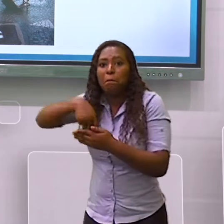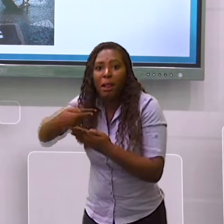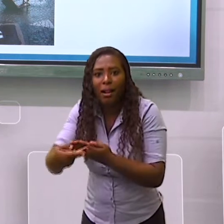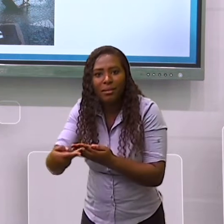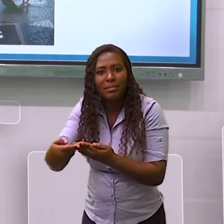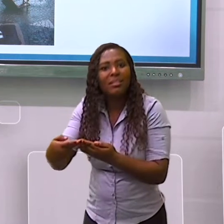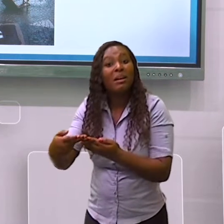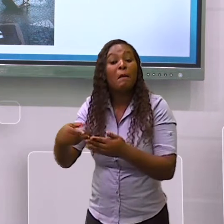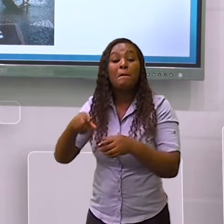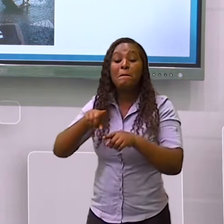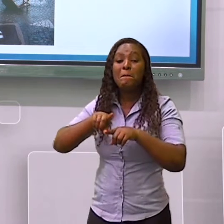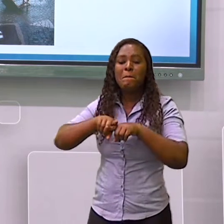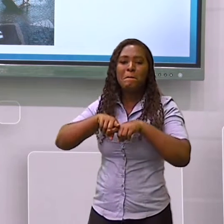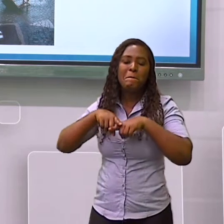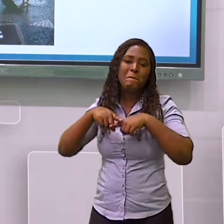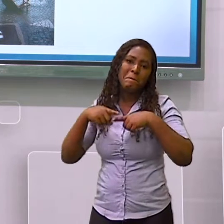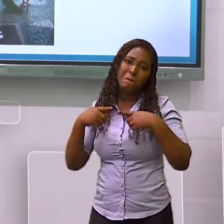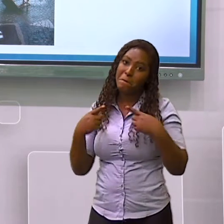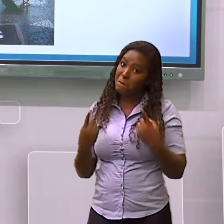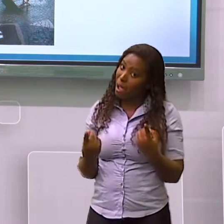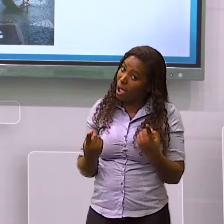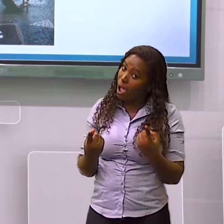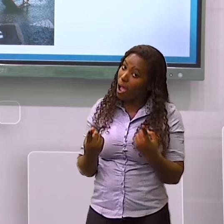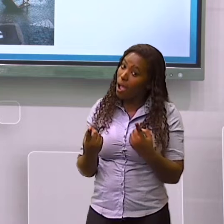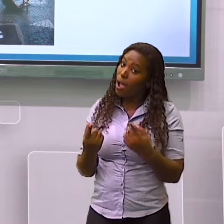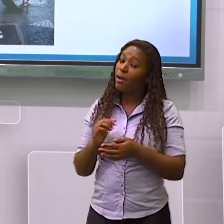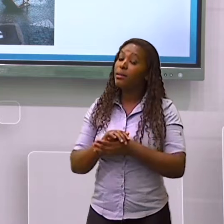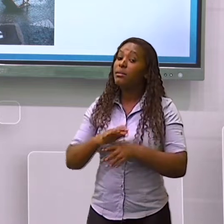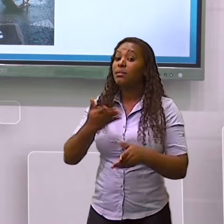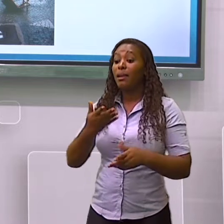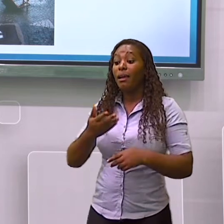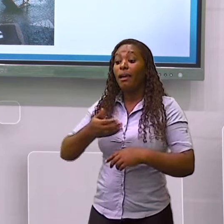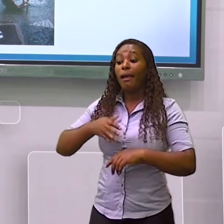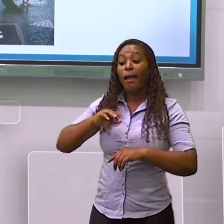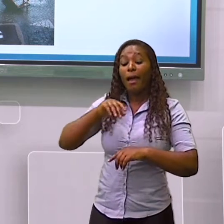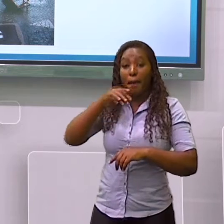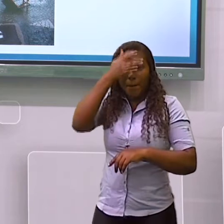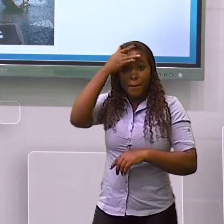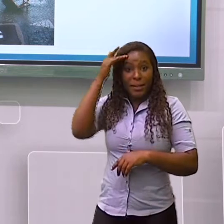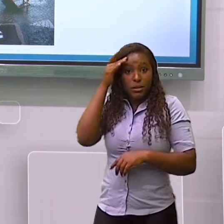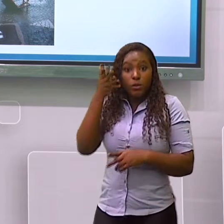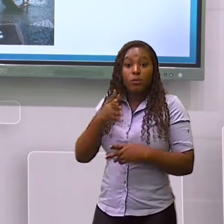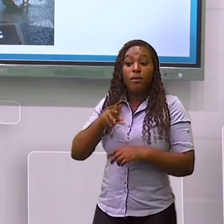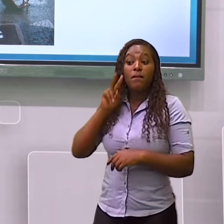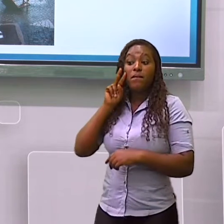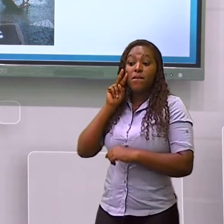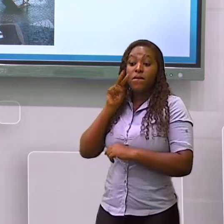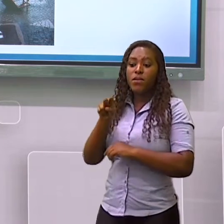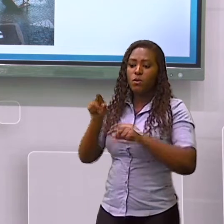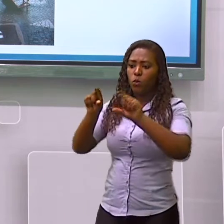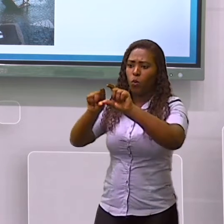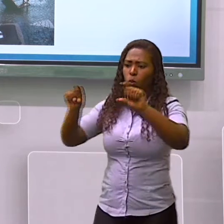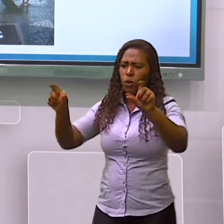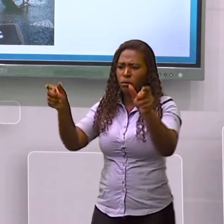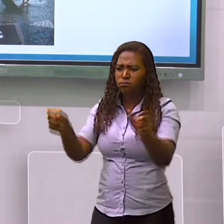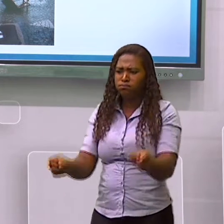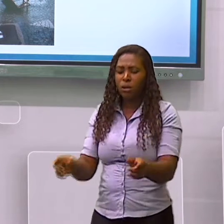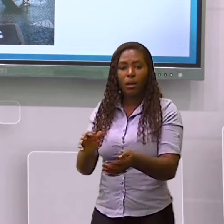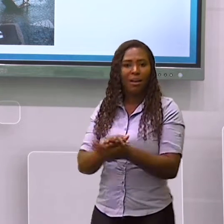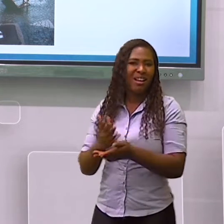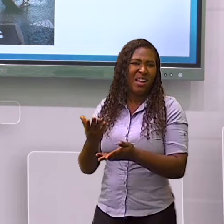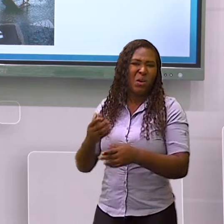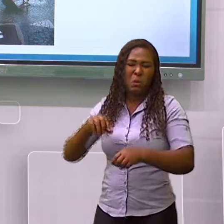desatenção, mas as chances da pessoa ter uma consequência mais grave, que são quebrar